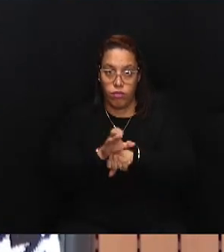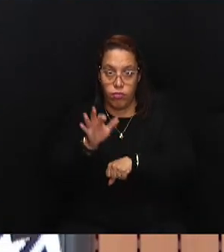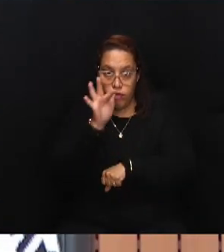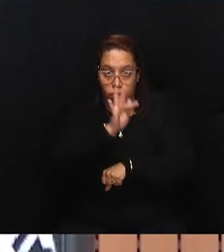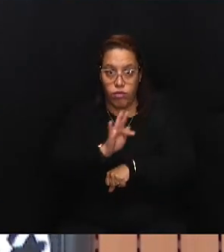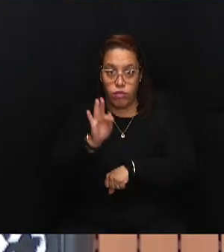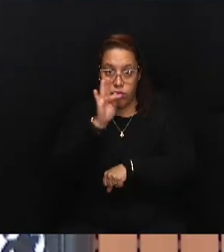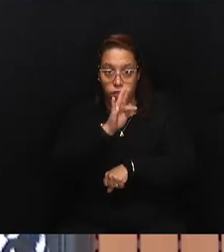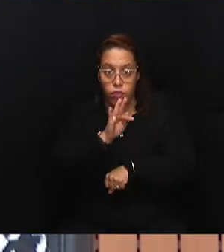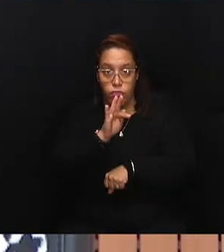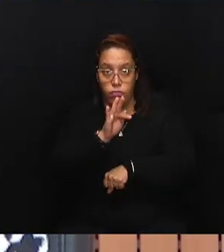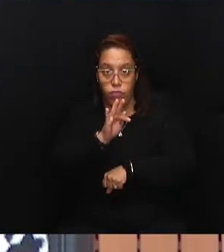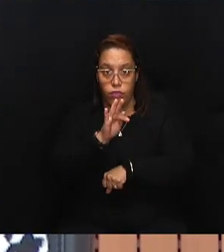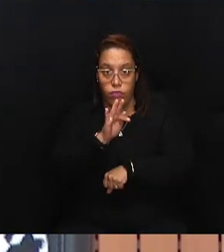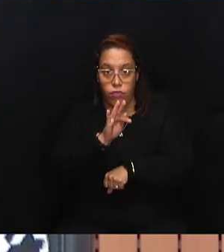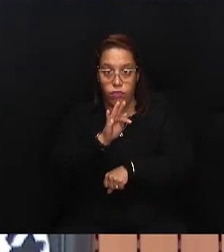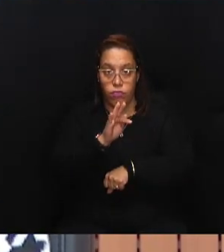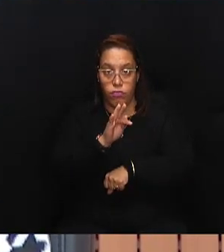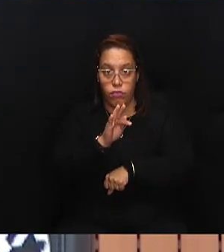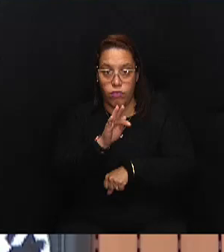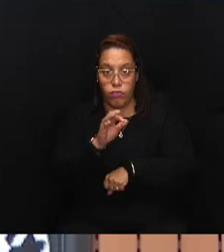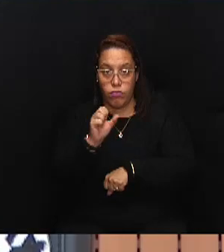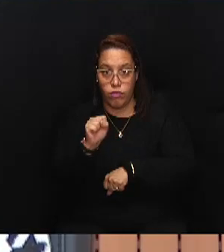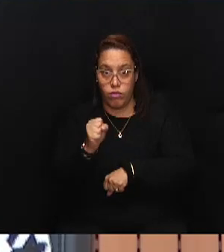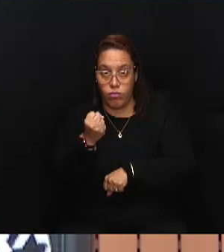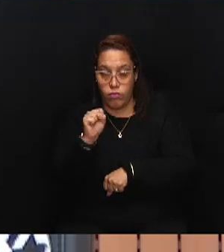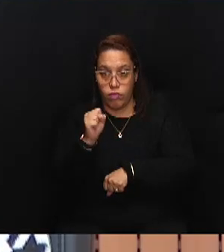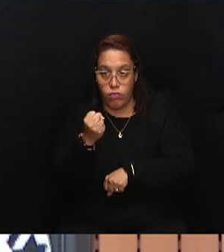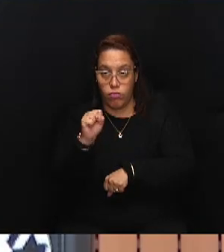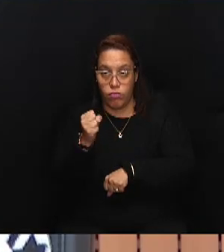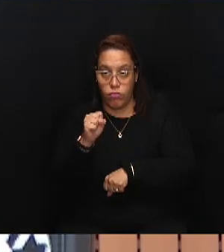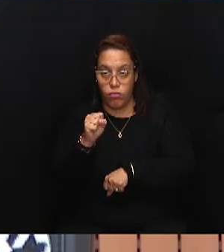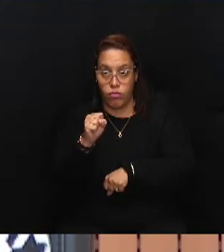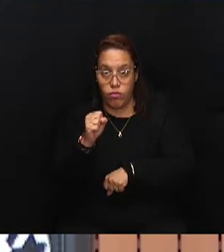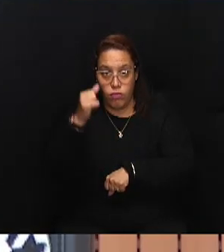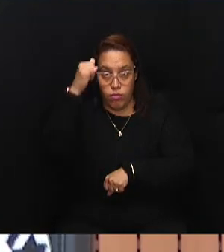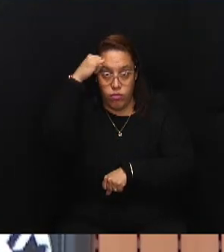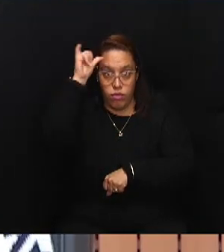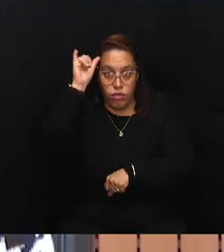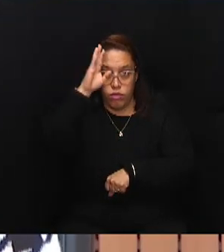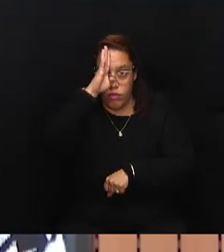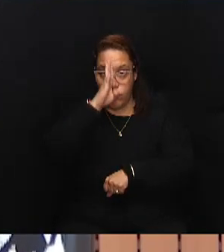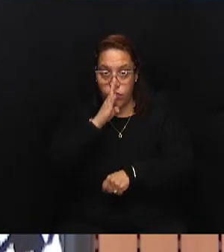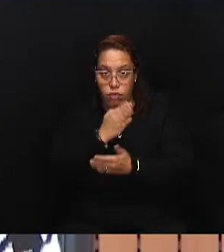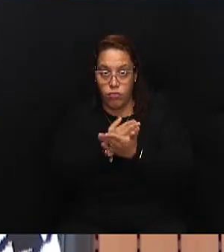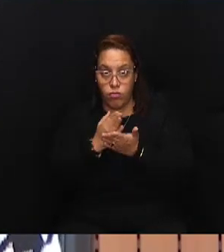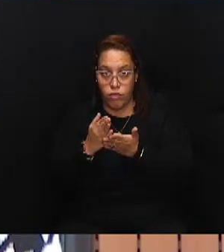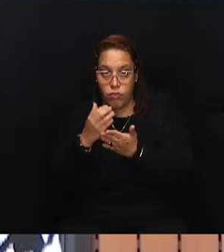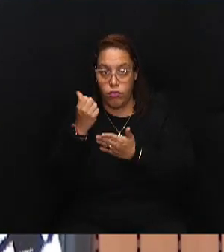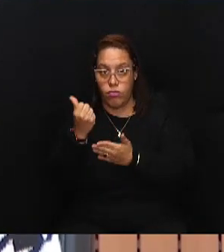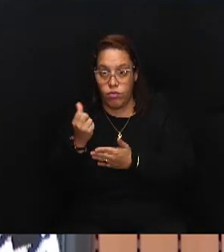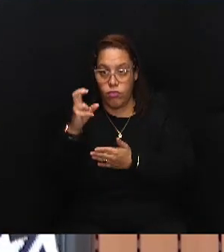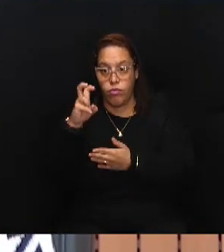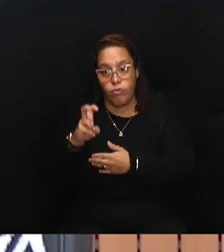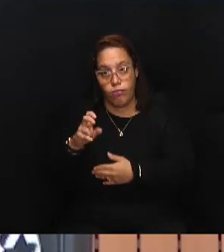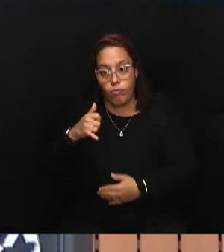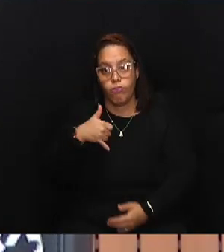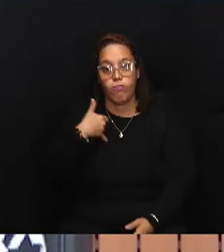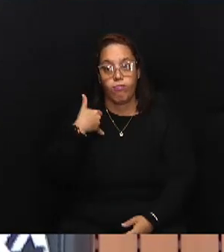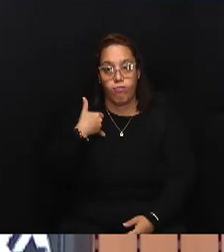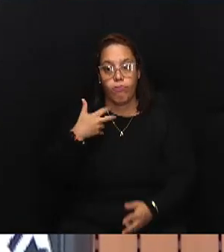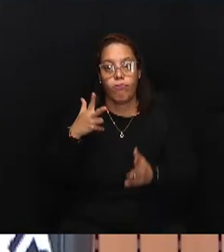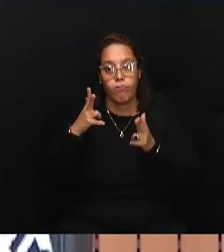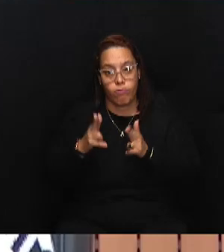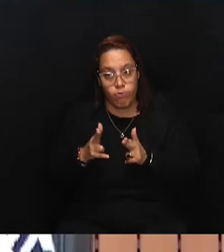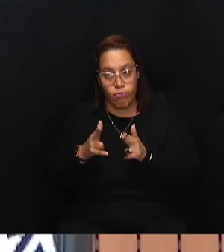Federal. A Constituição Federal ela é de 88 e ela prevê a gratuidade a partir dos 65 anos, do mesmo